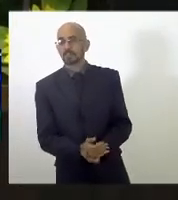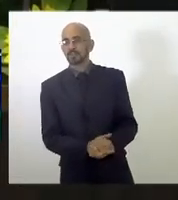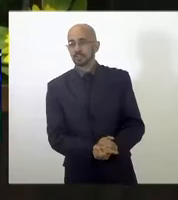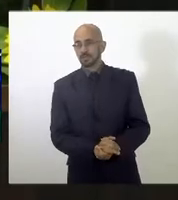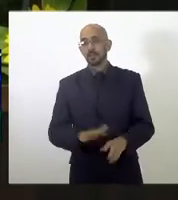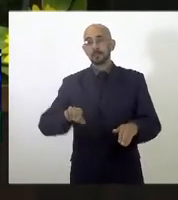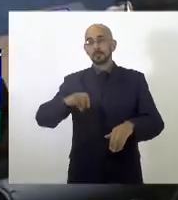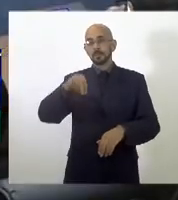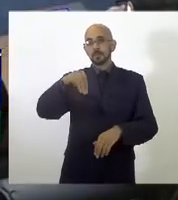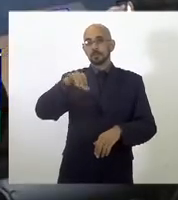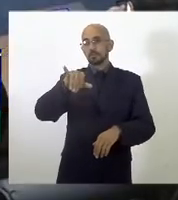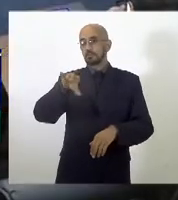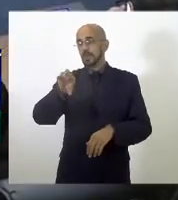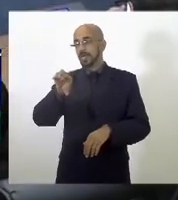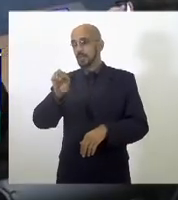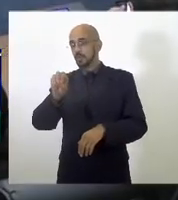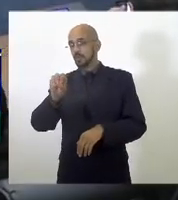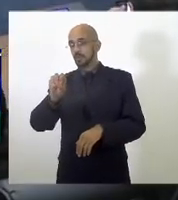Canella.